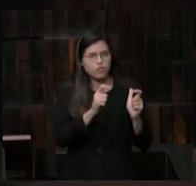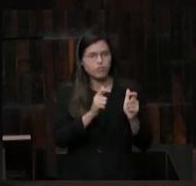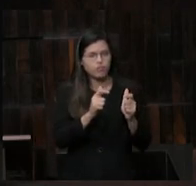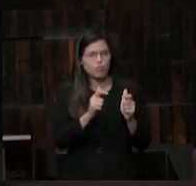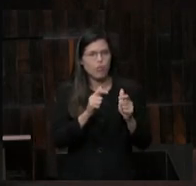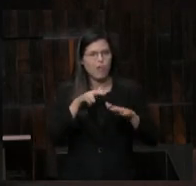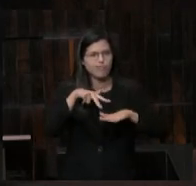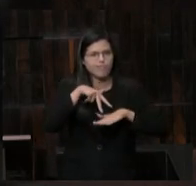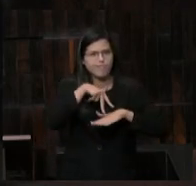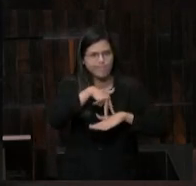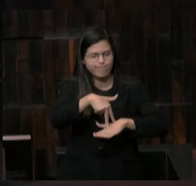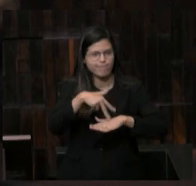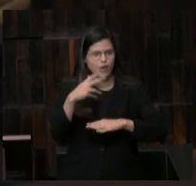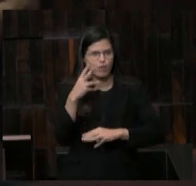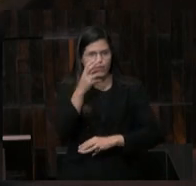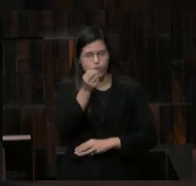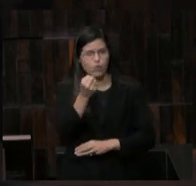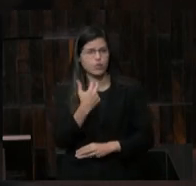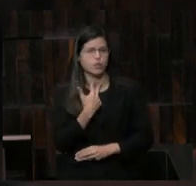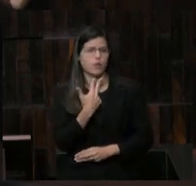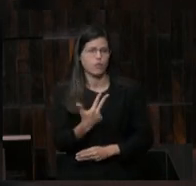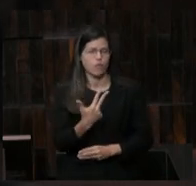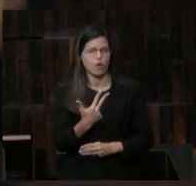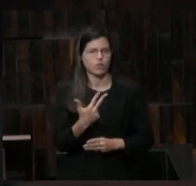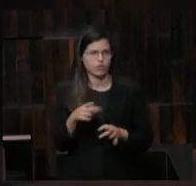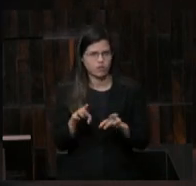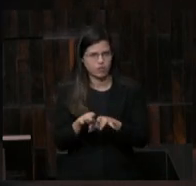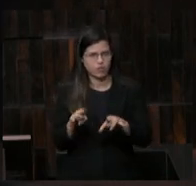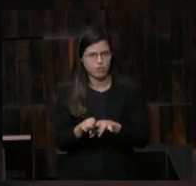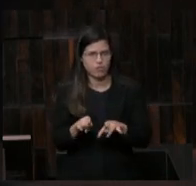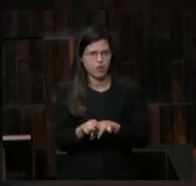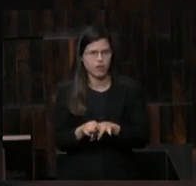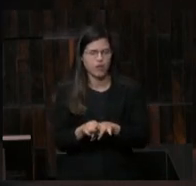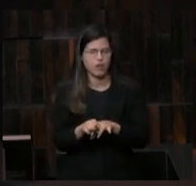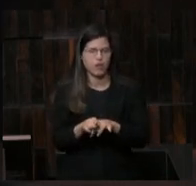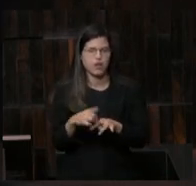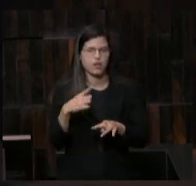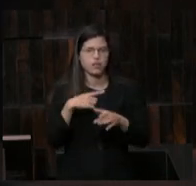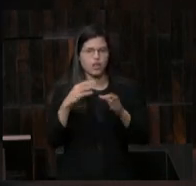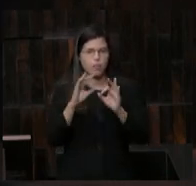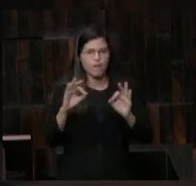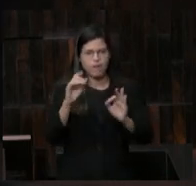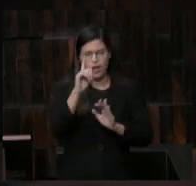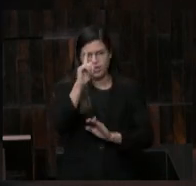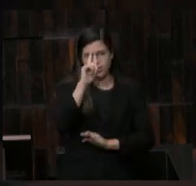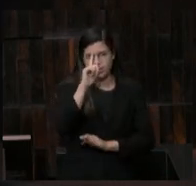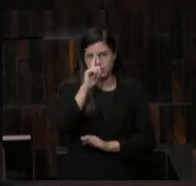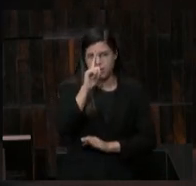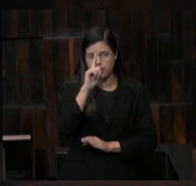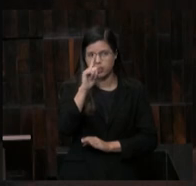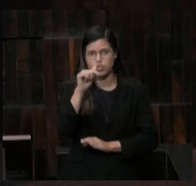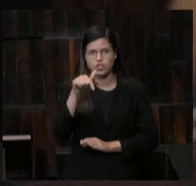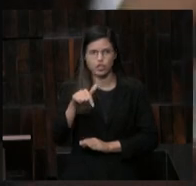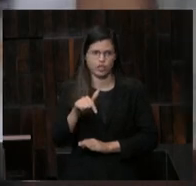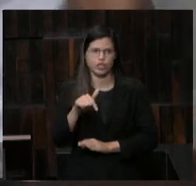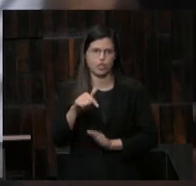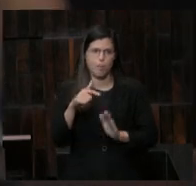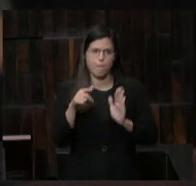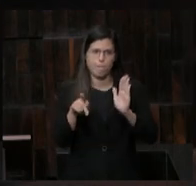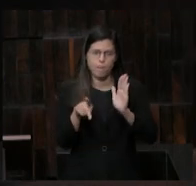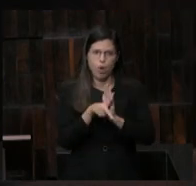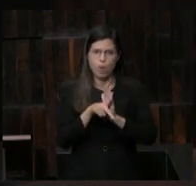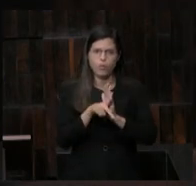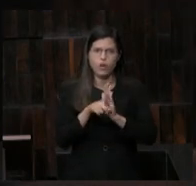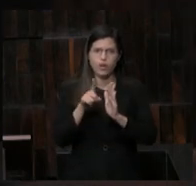maior. E também, para terminar aqui, não vou esticar muito não, tem uma frase em latim que se chama Esto brevis et placebis, ser